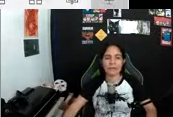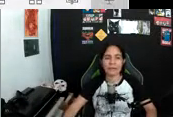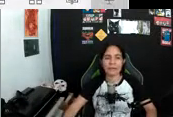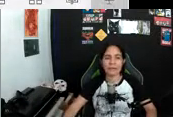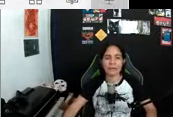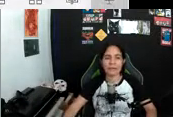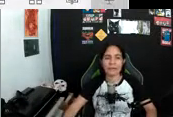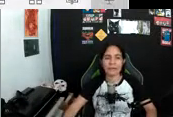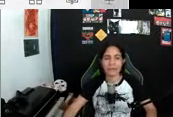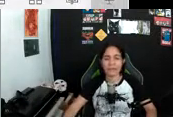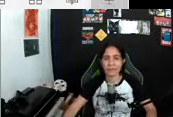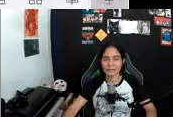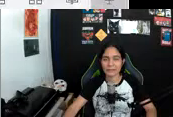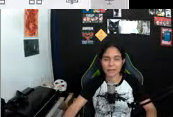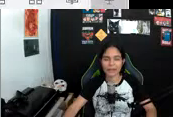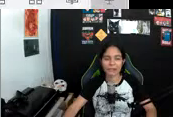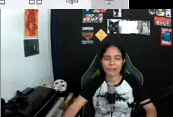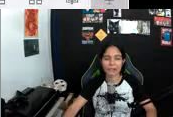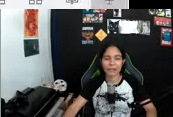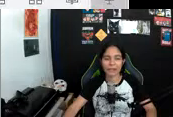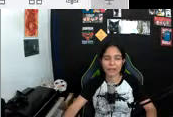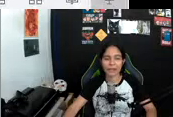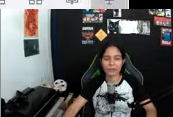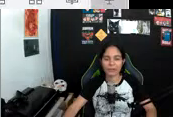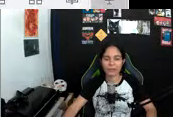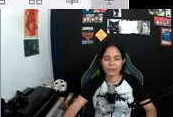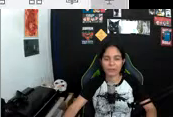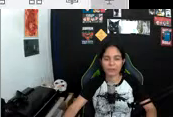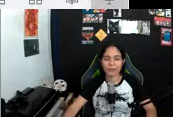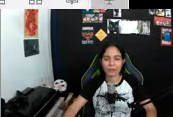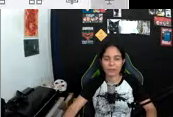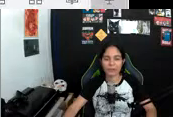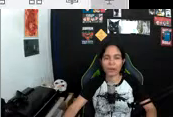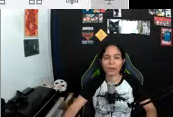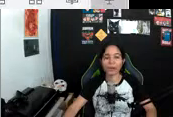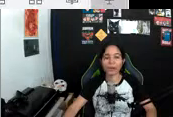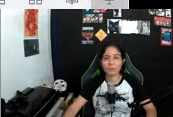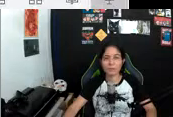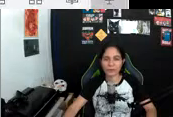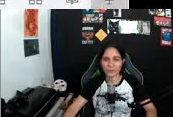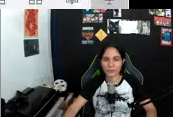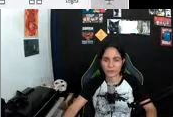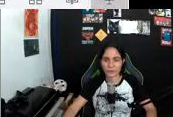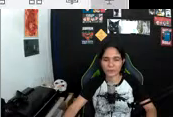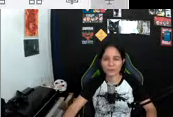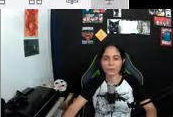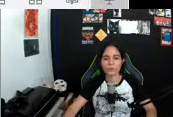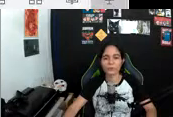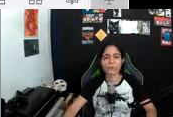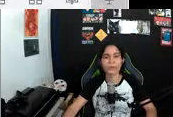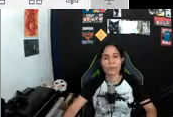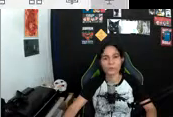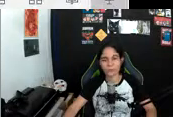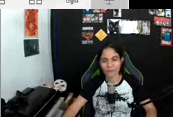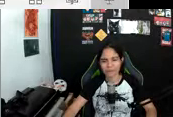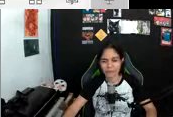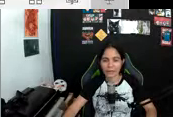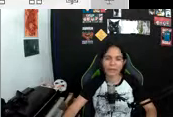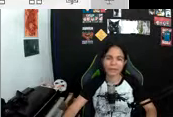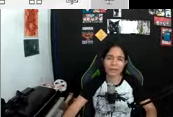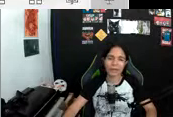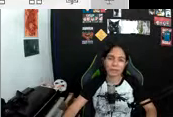aí a gente tem, né, a análise em relação à tríade, que é a instituição de saúde, os profissionais de saúde